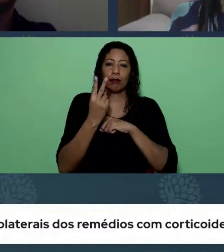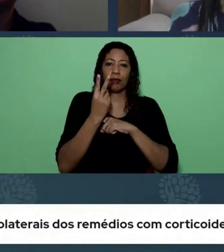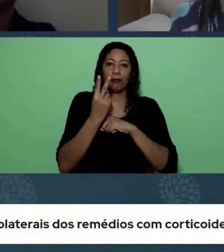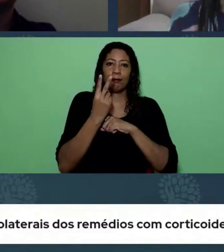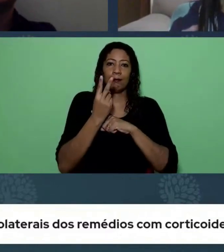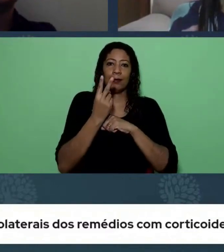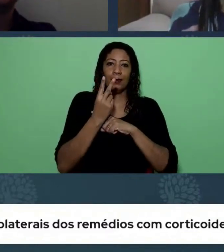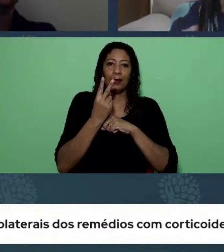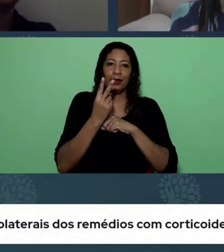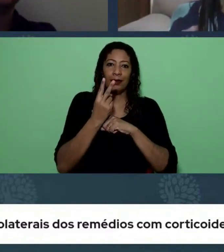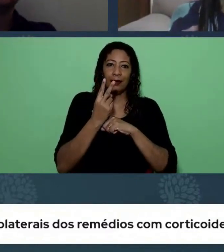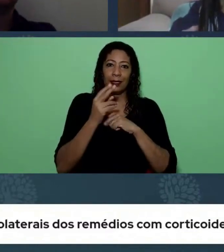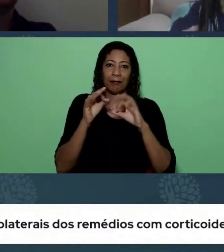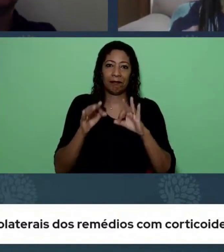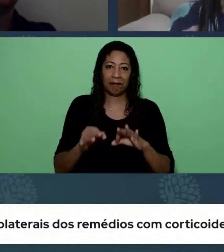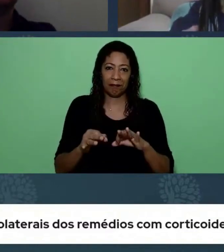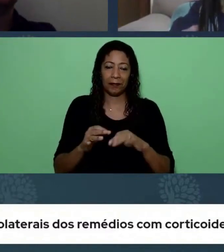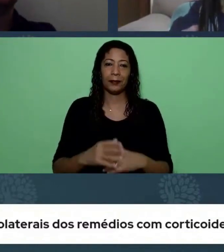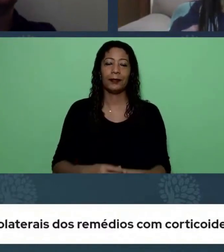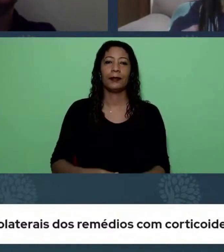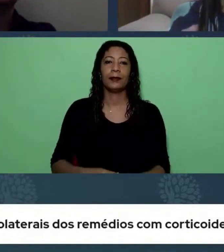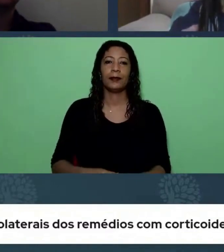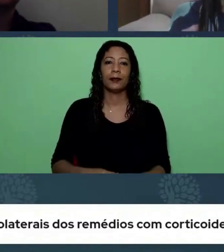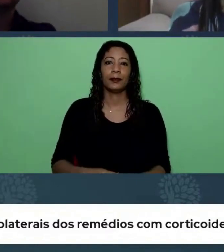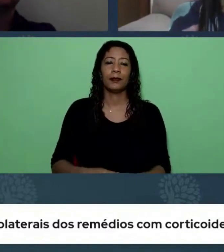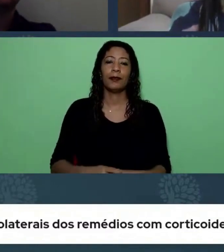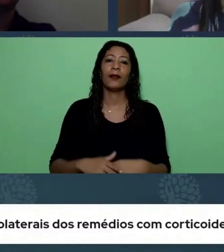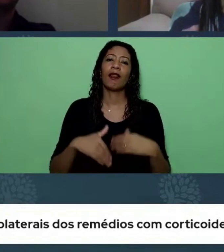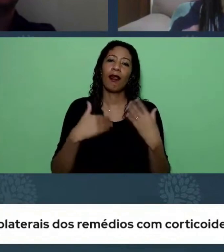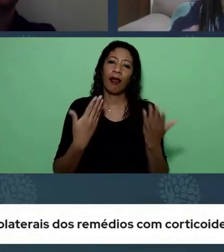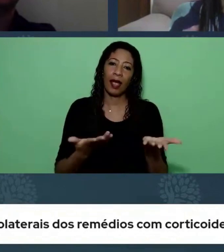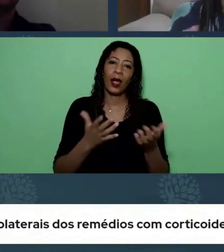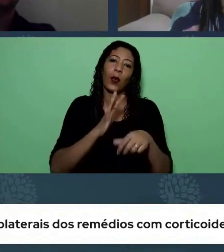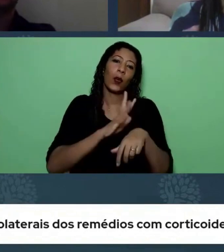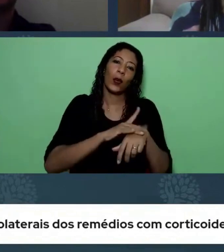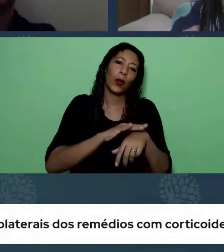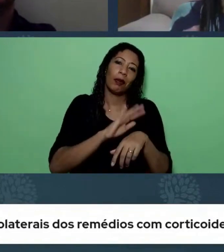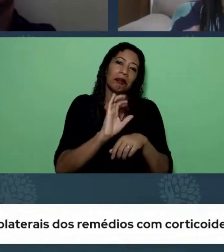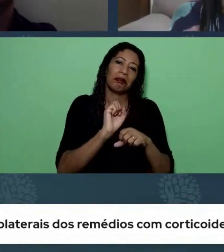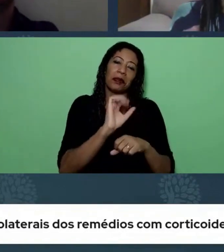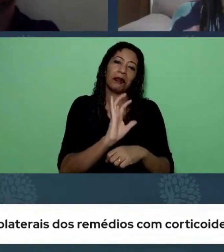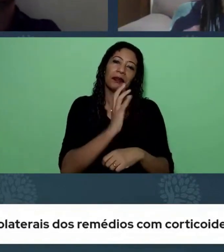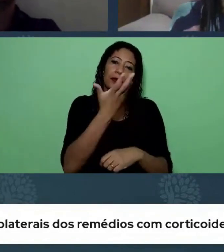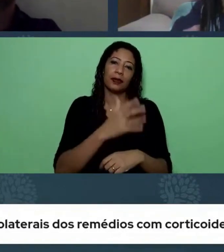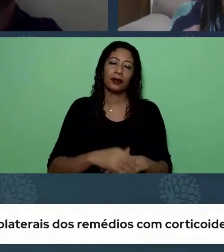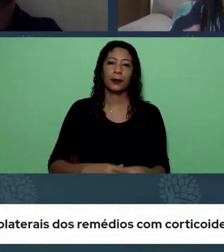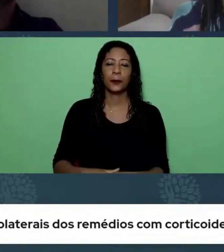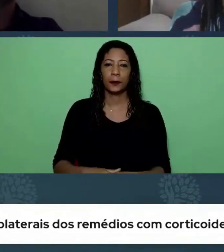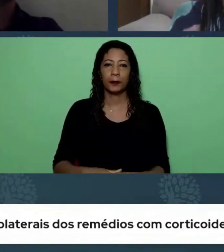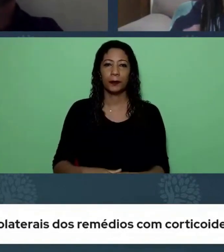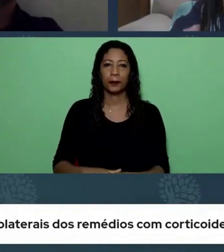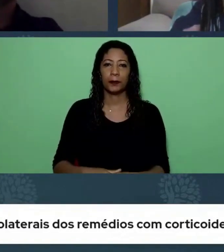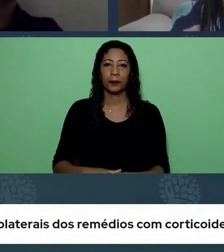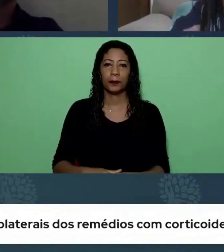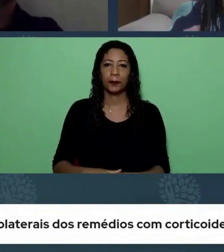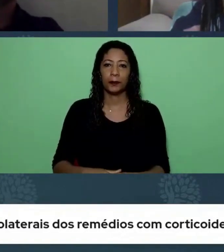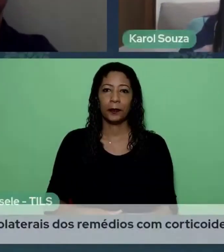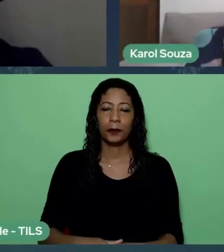maneira bem eficaz, não ter esse daí que é praticamente o único efeito colateral mais importante que pode ter com o corticoide inalatório.